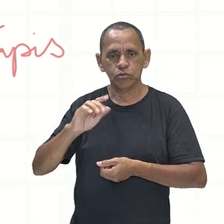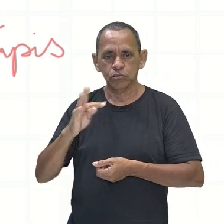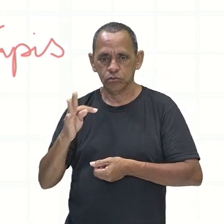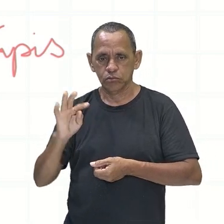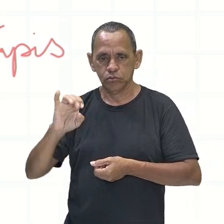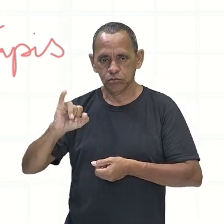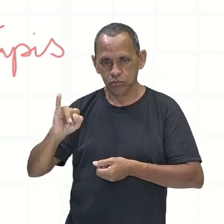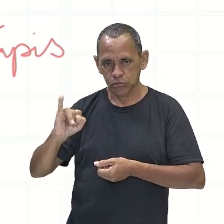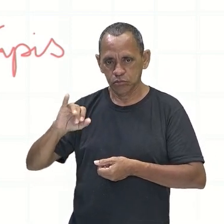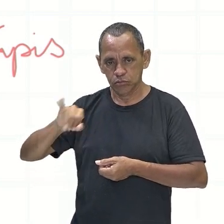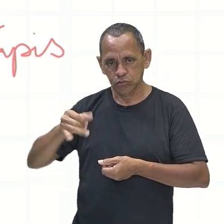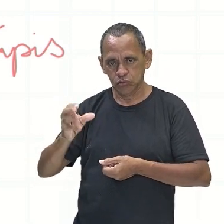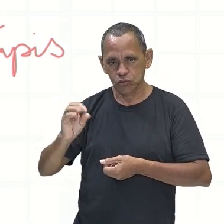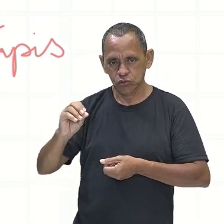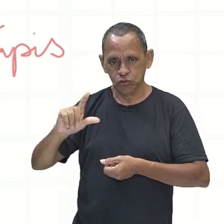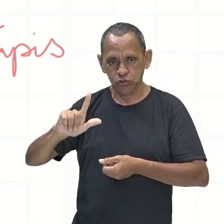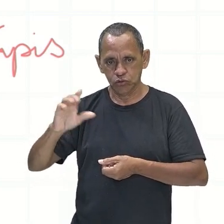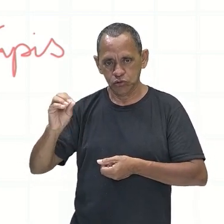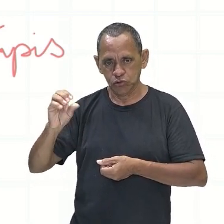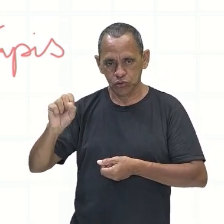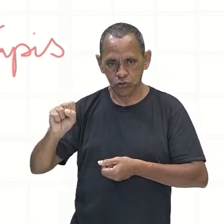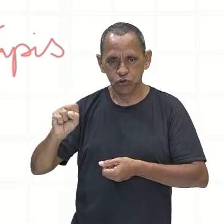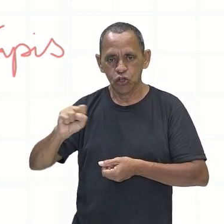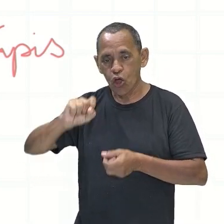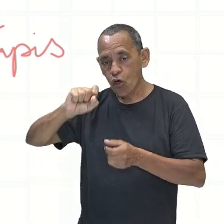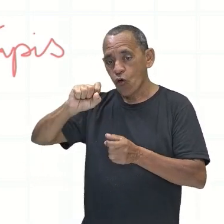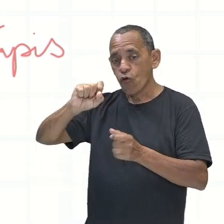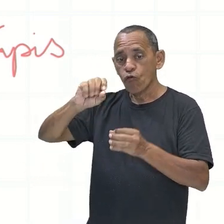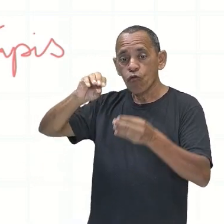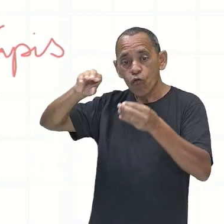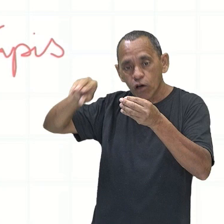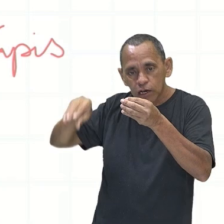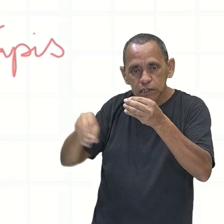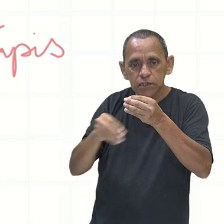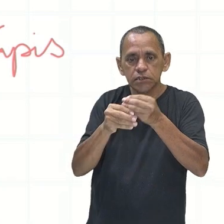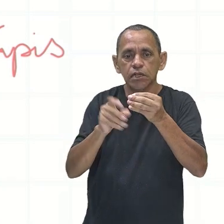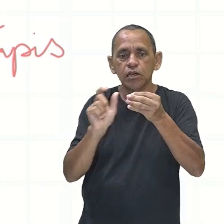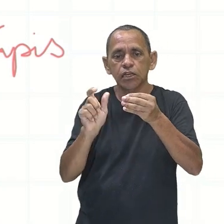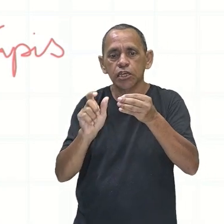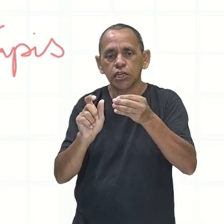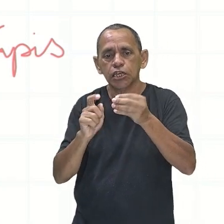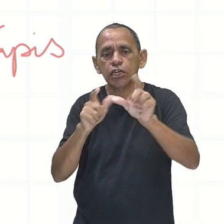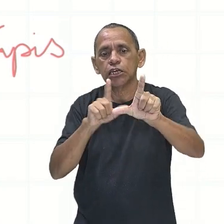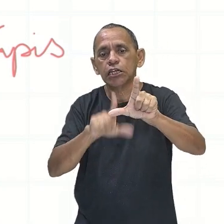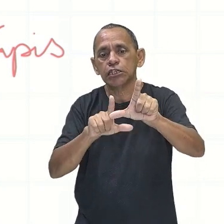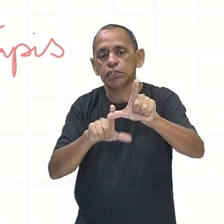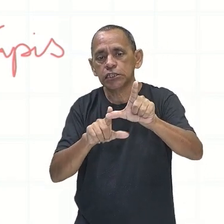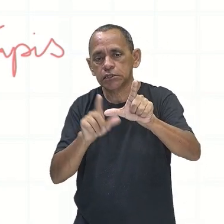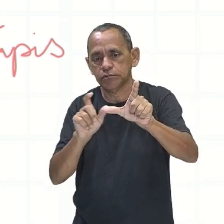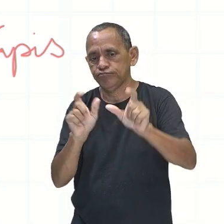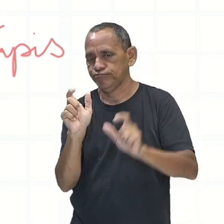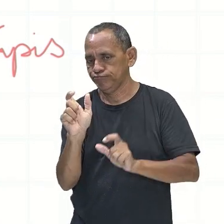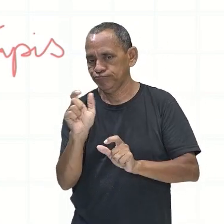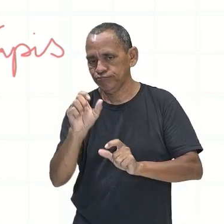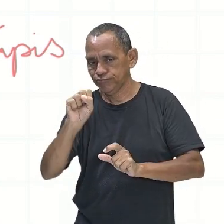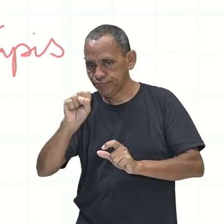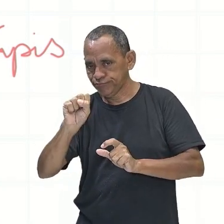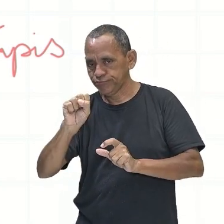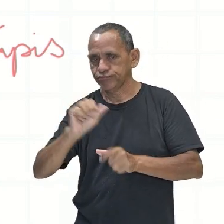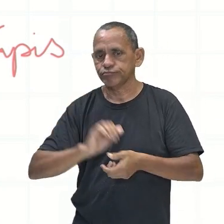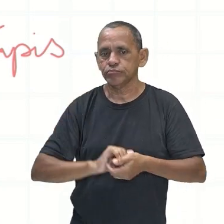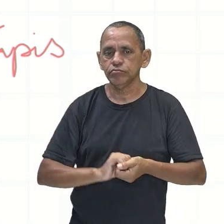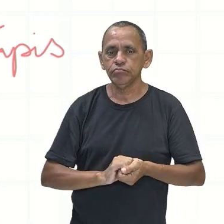plural, certo? Além de que o artigo também é a classe de palavra que acompanha